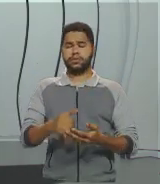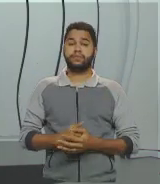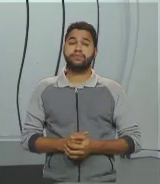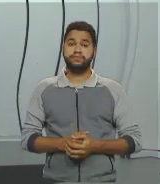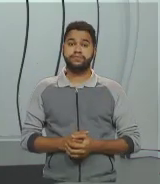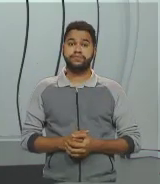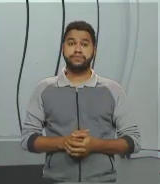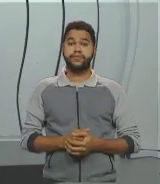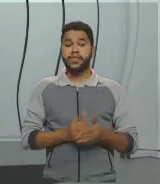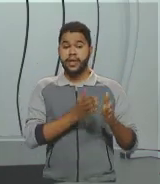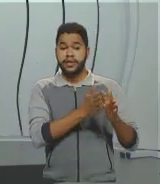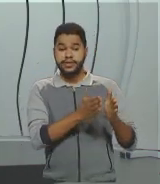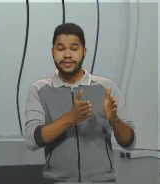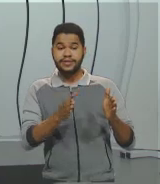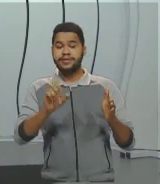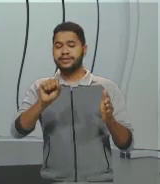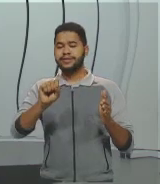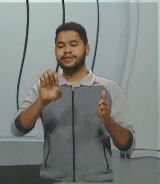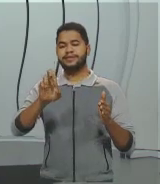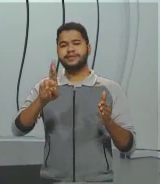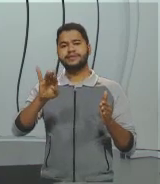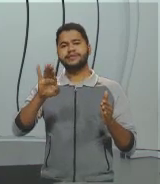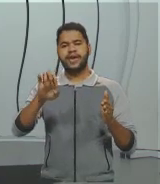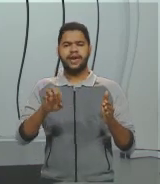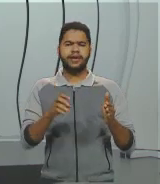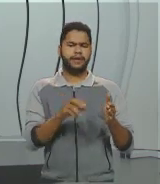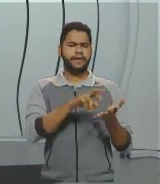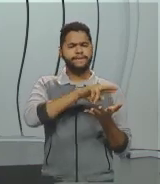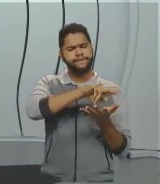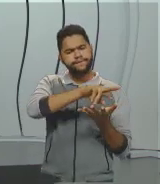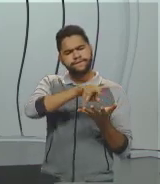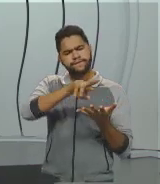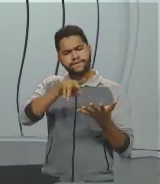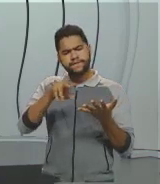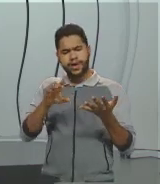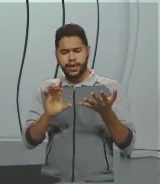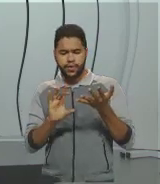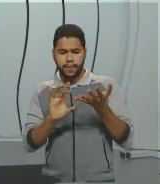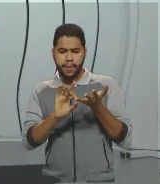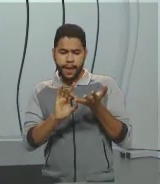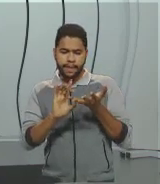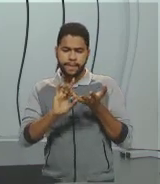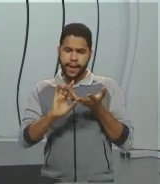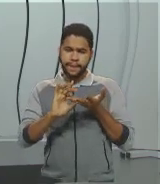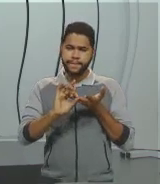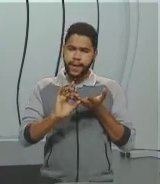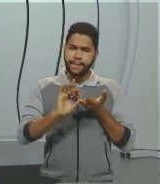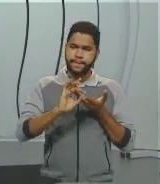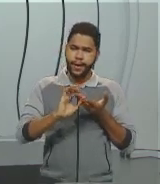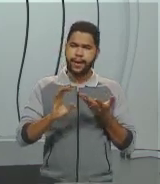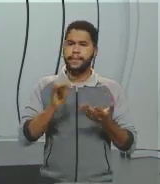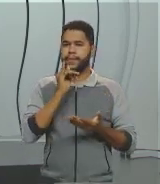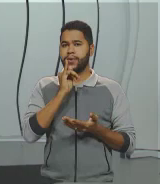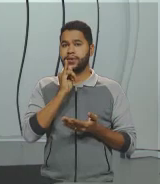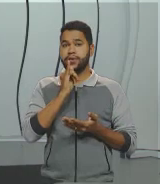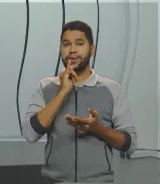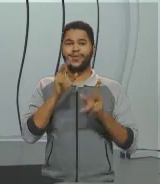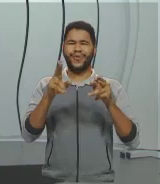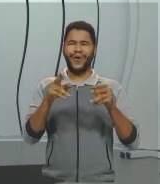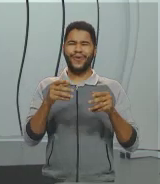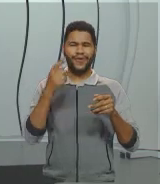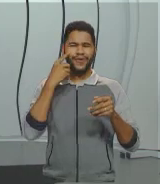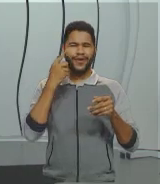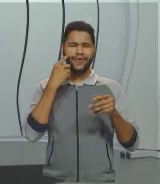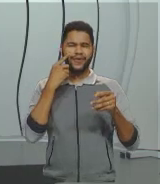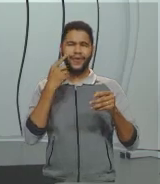em série seriam vários resistores ligados um em sequência do outro. Por exemplo, o pisca-pisca.